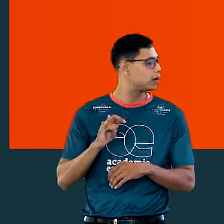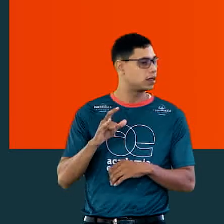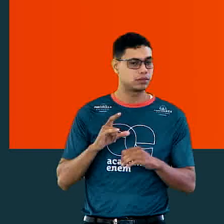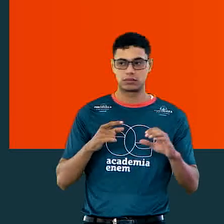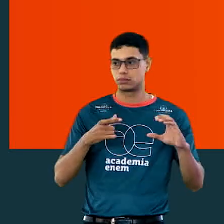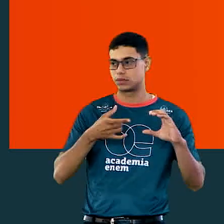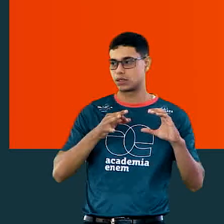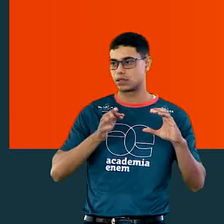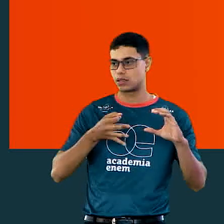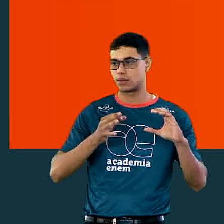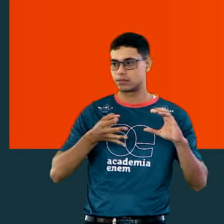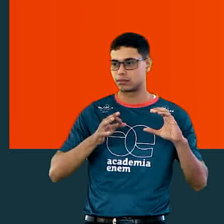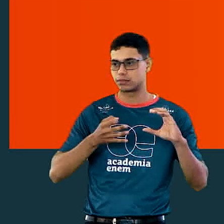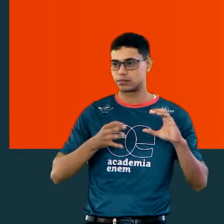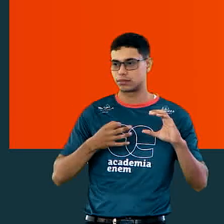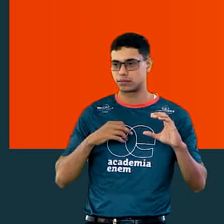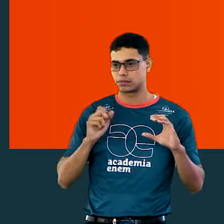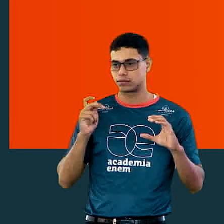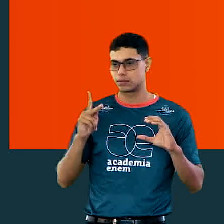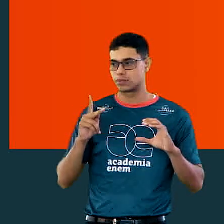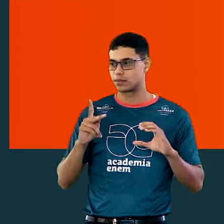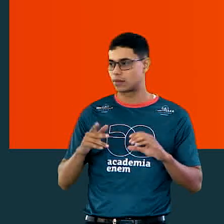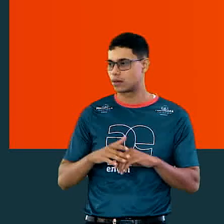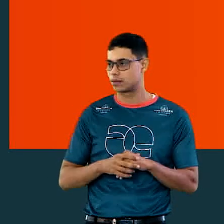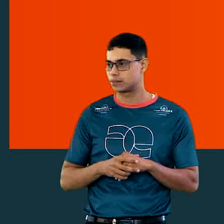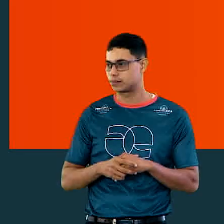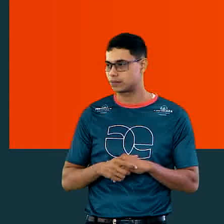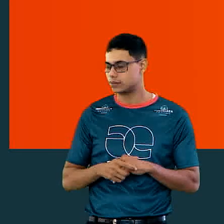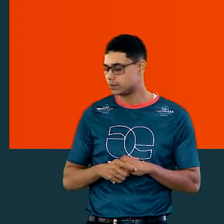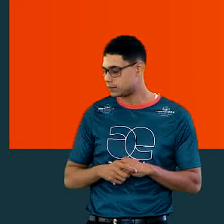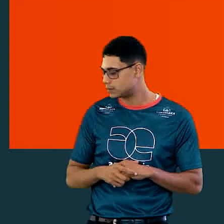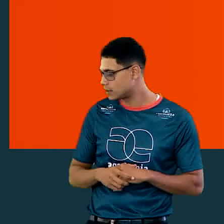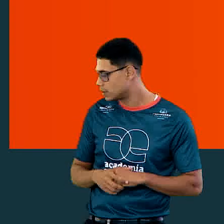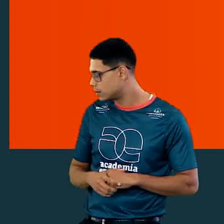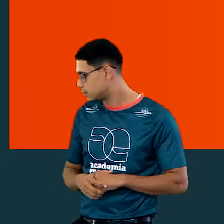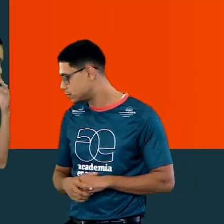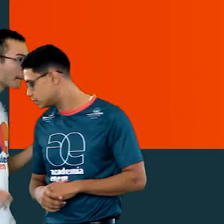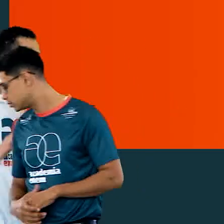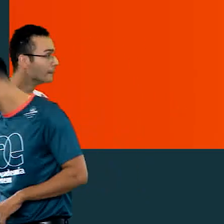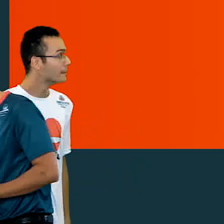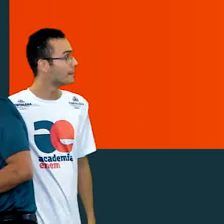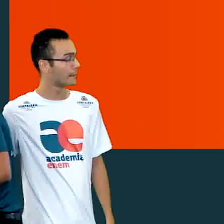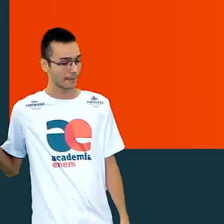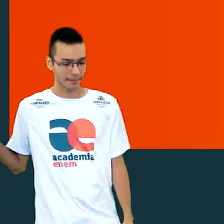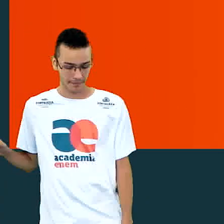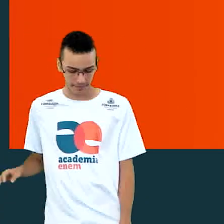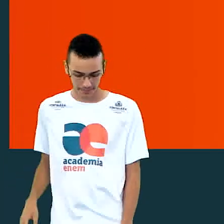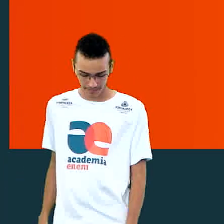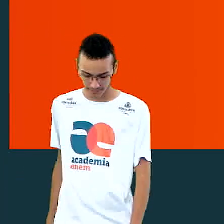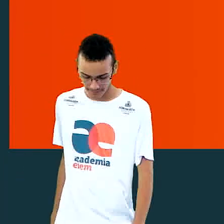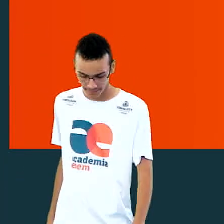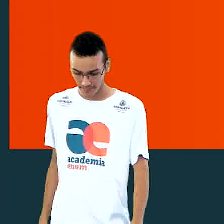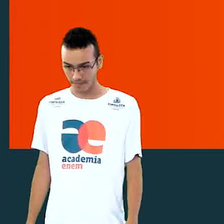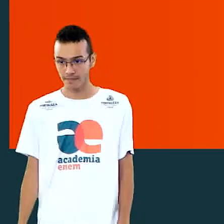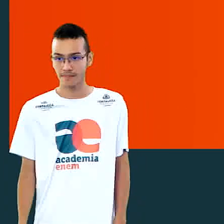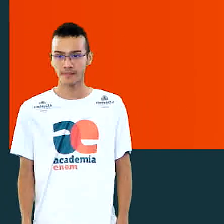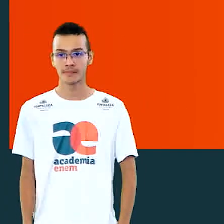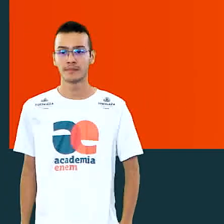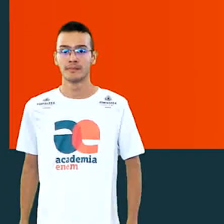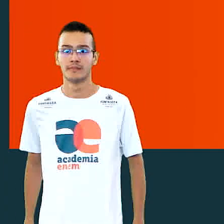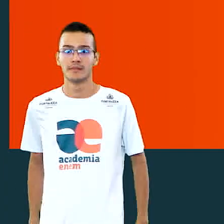casa. Top. Vamos lá. Posso passar? Vocês querem que eu volte para anotar ou tirar uma foto?